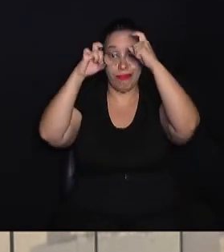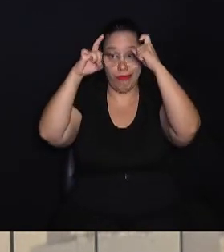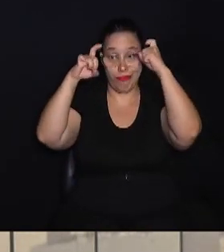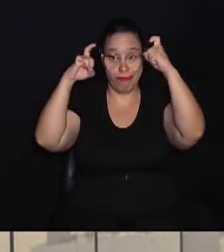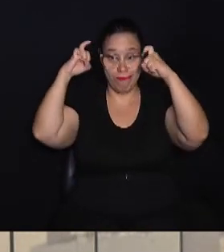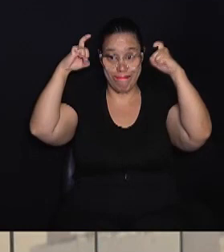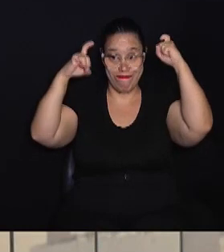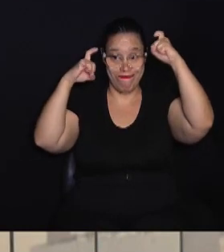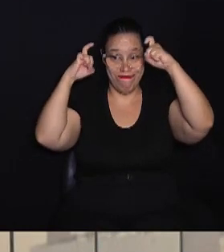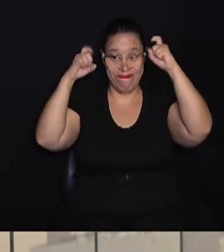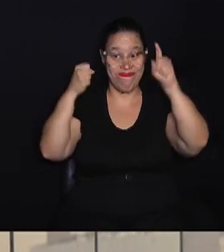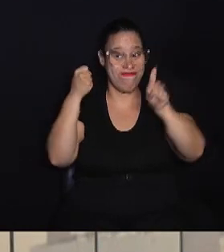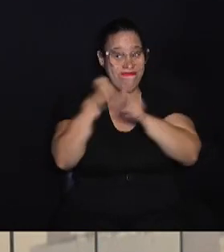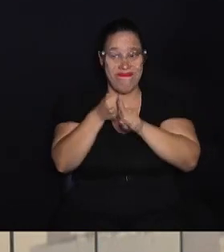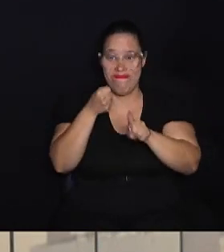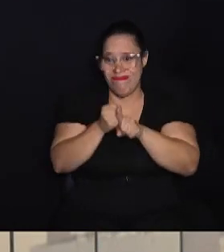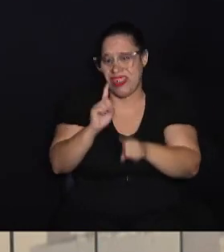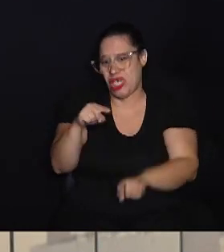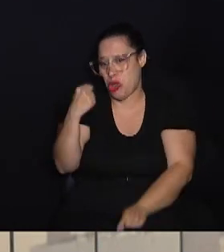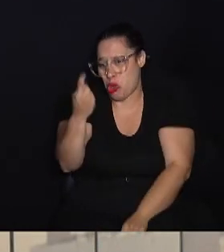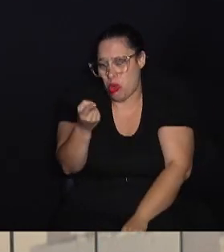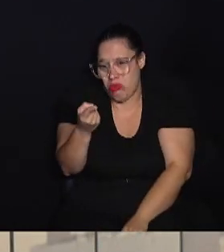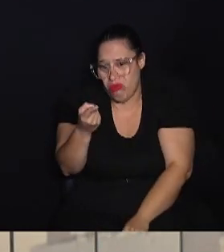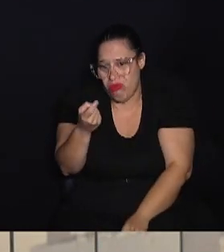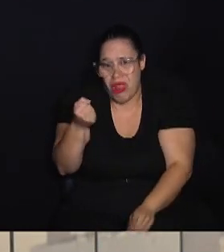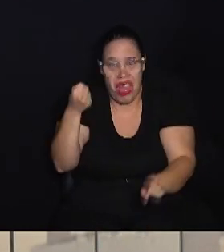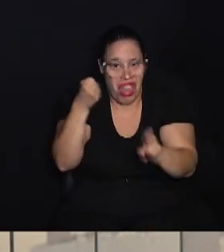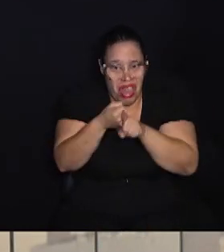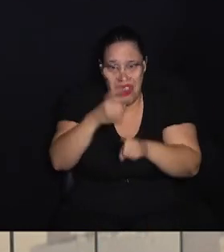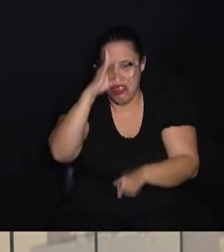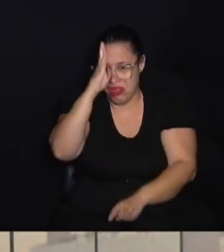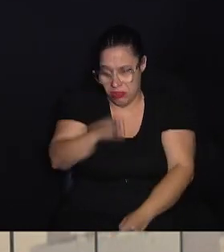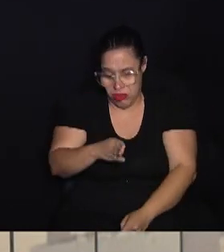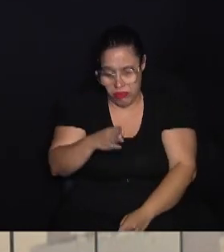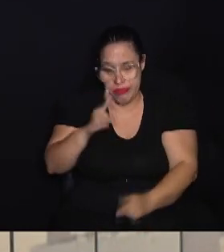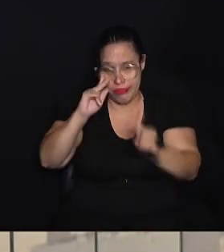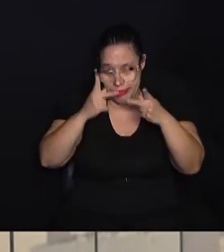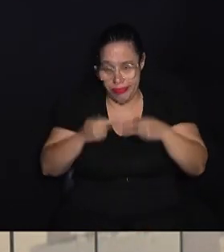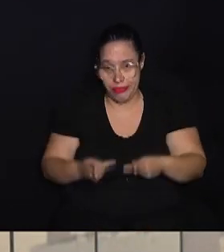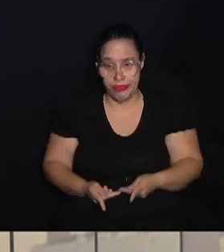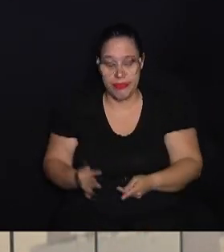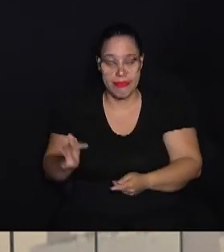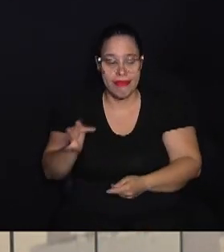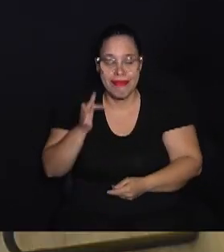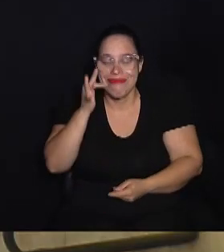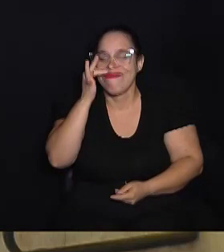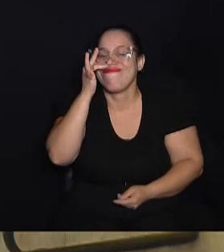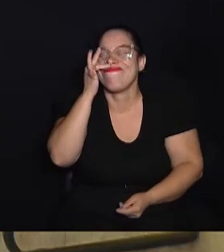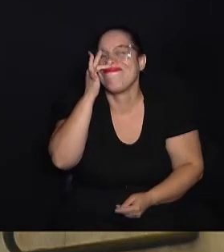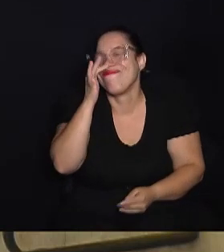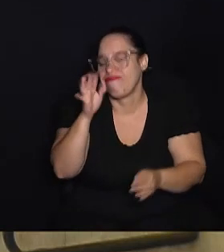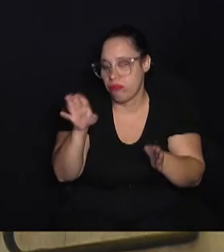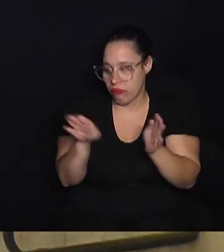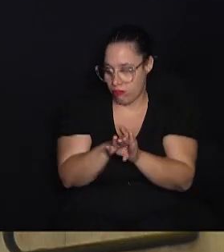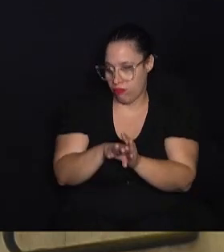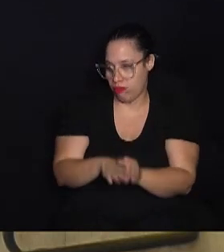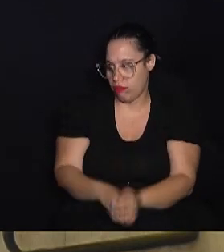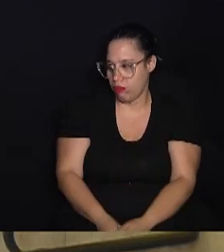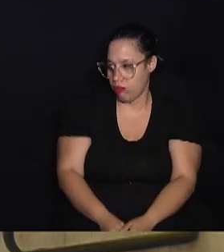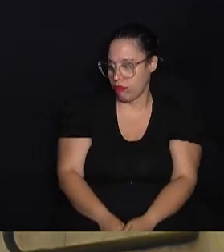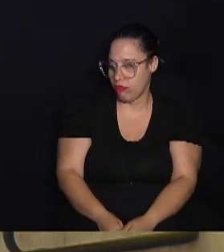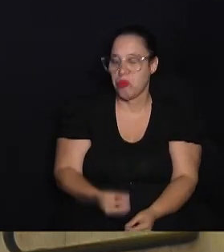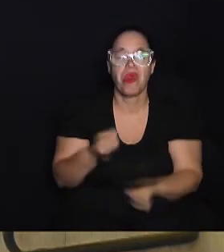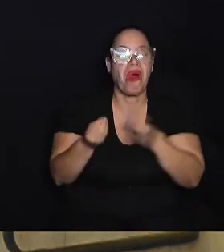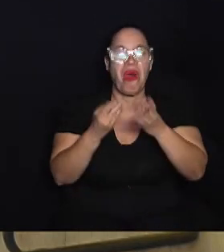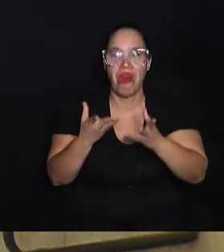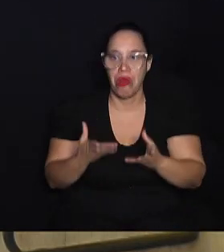Então, são impactos, além de outras questões do impacto direto na saúde humana. Primavera está chegando. Como que a gente pode esperar a primavera na nossa